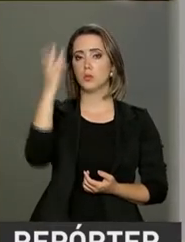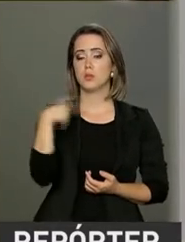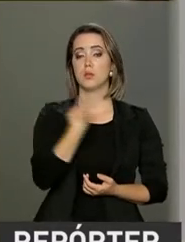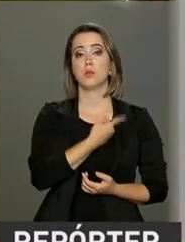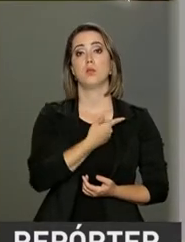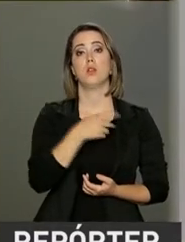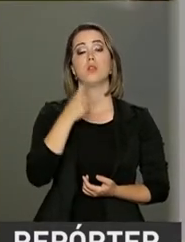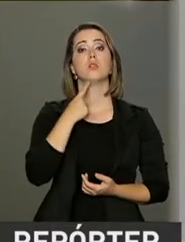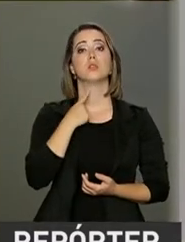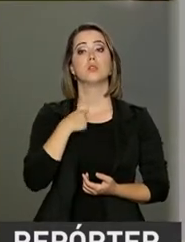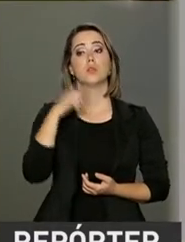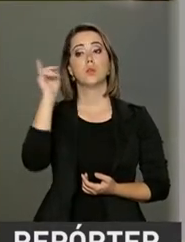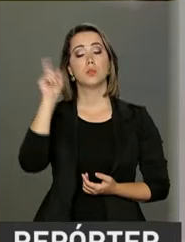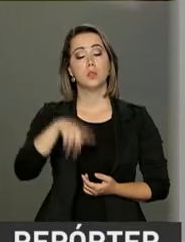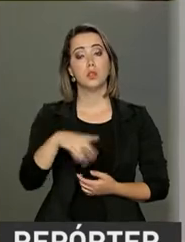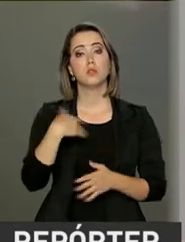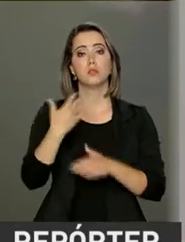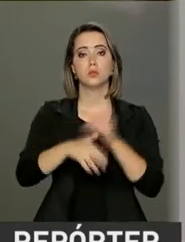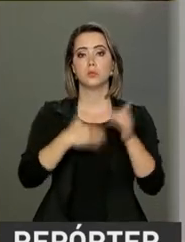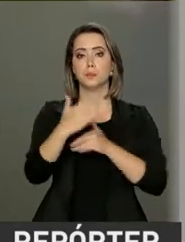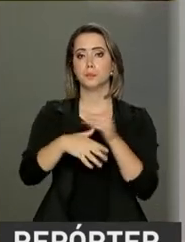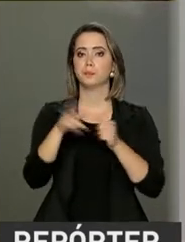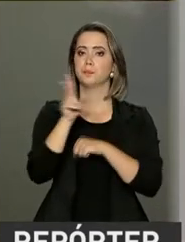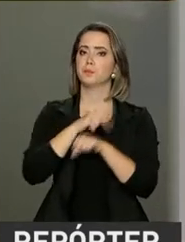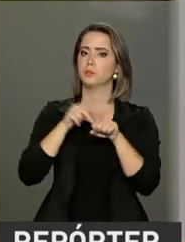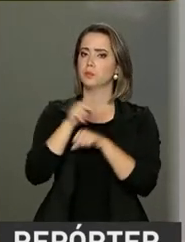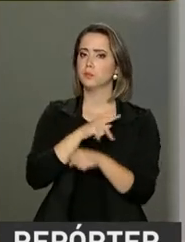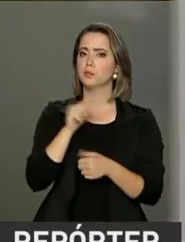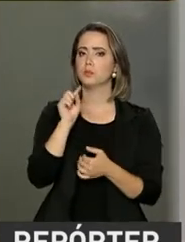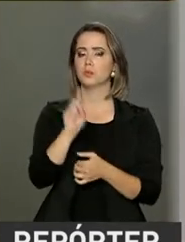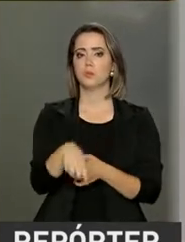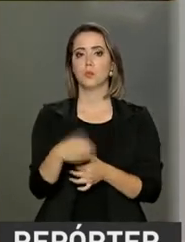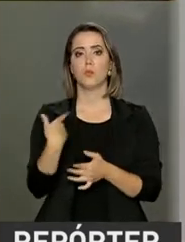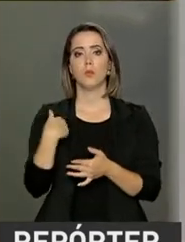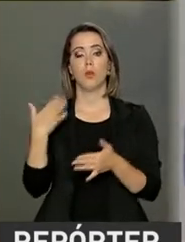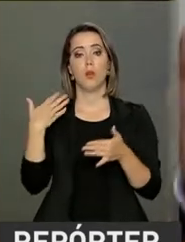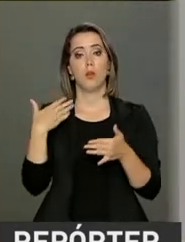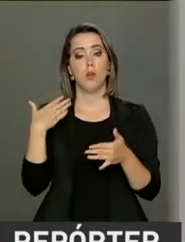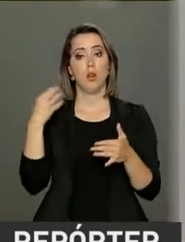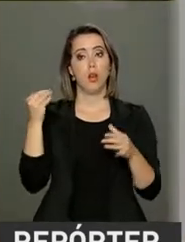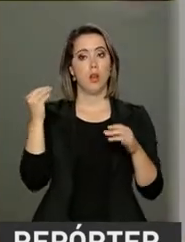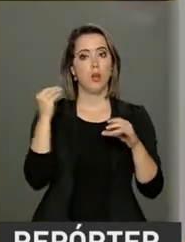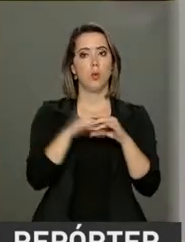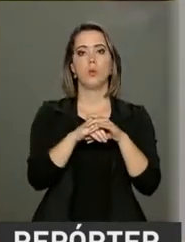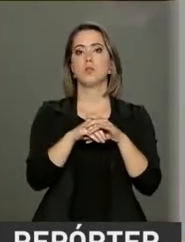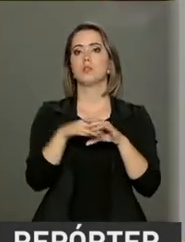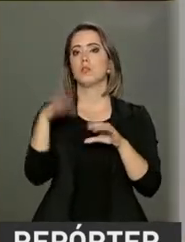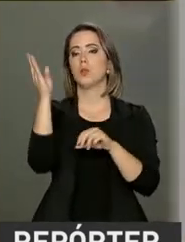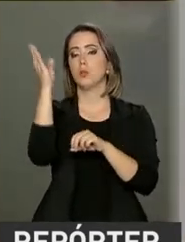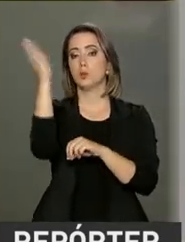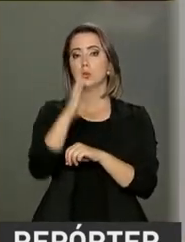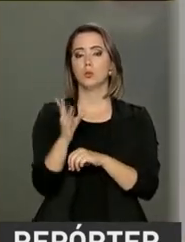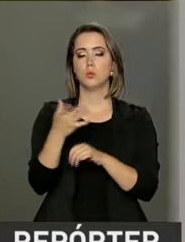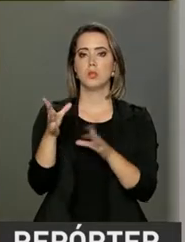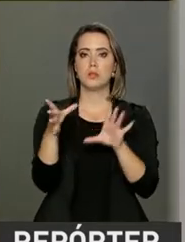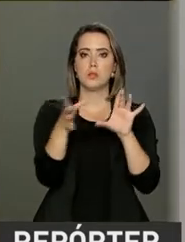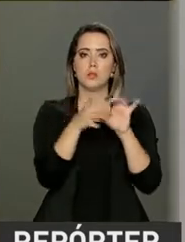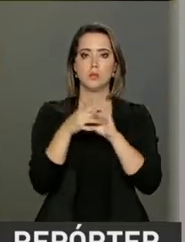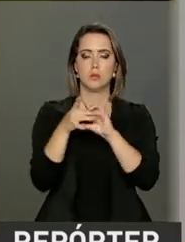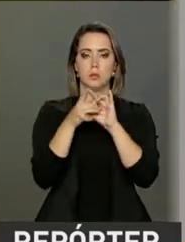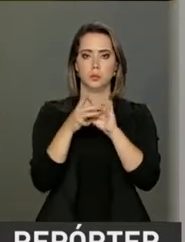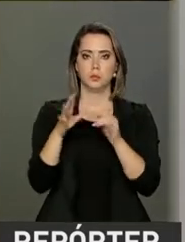maior é o desenvolvimento do país, a inserção do Brasil no circuito